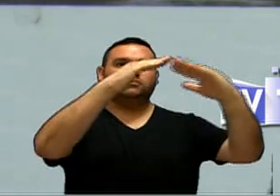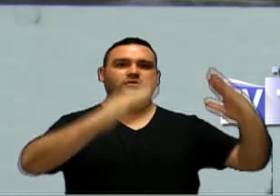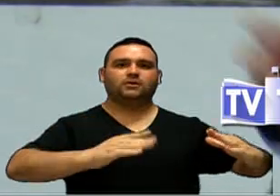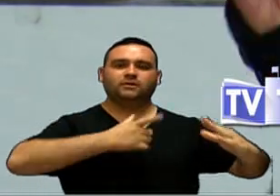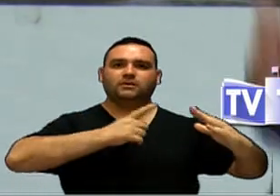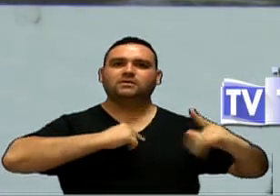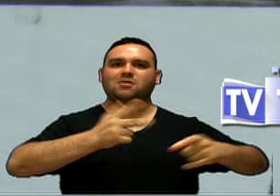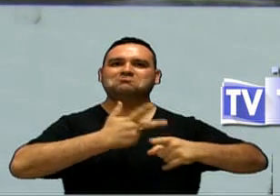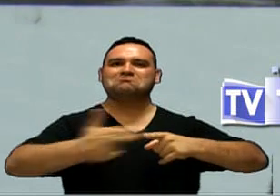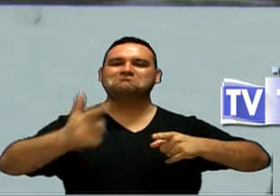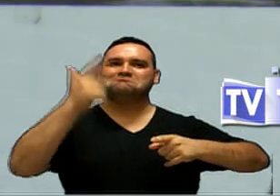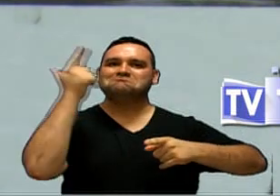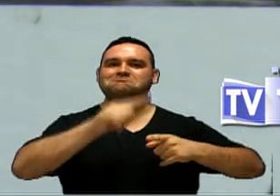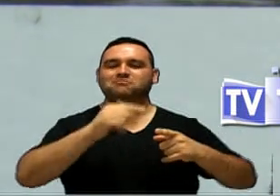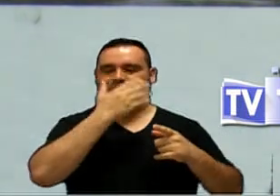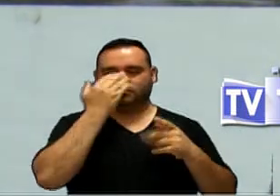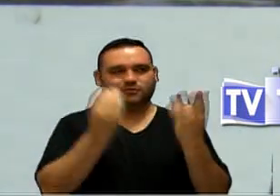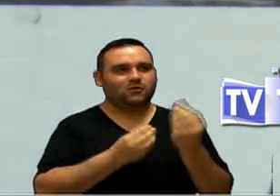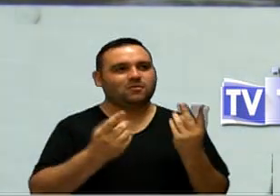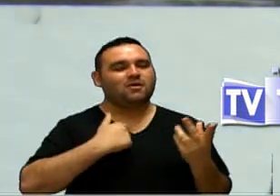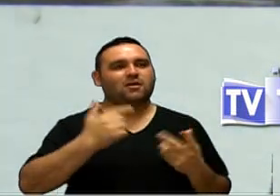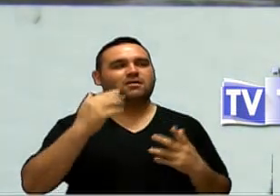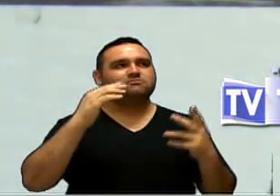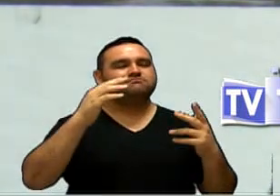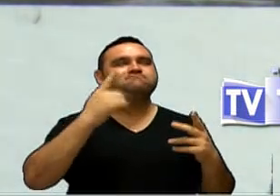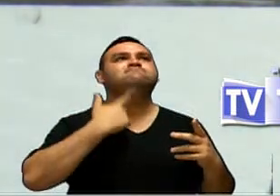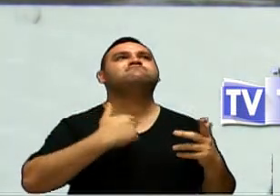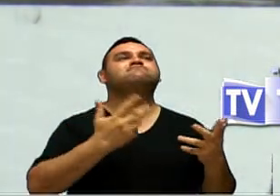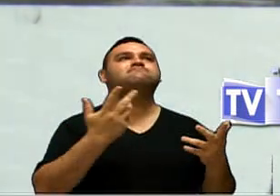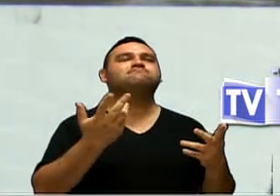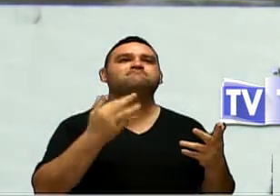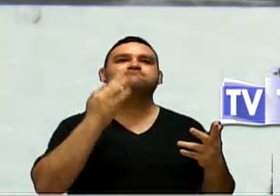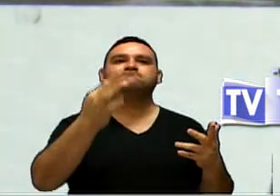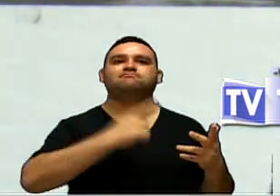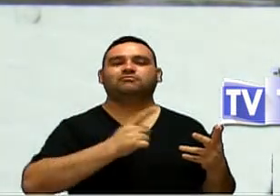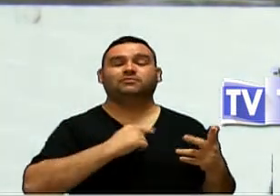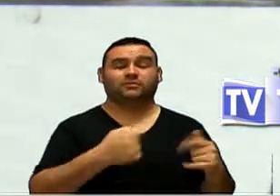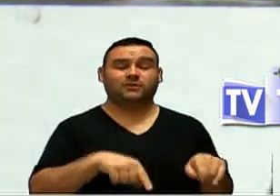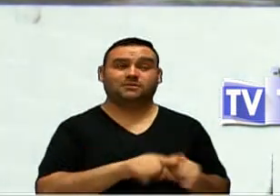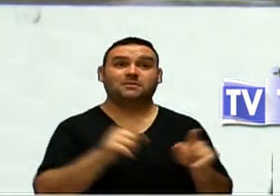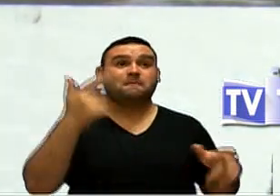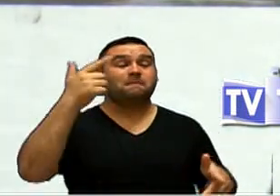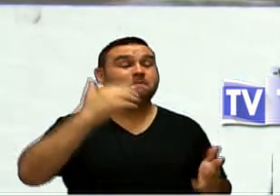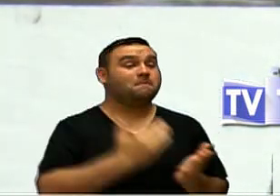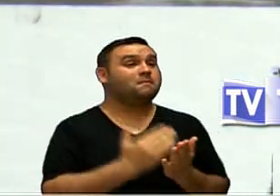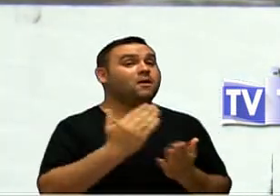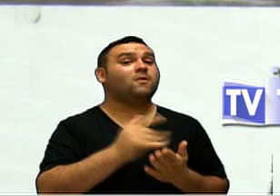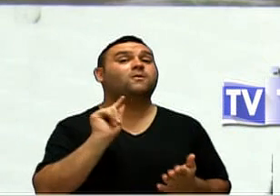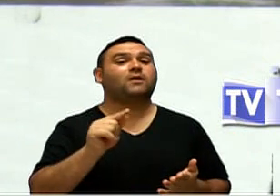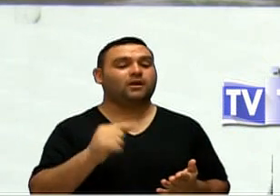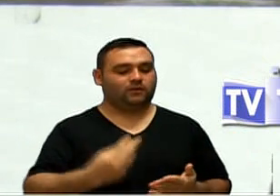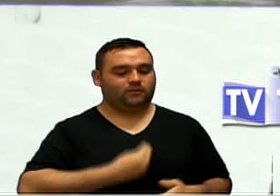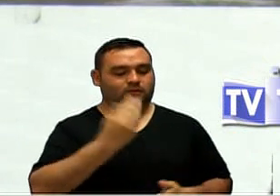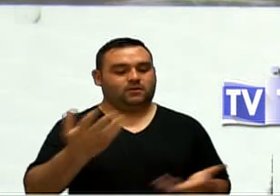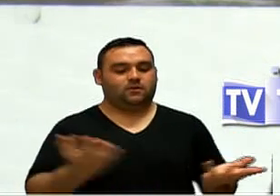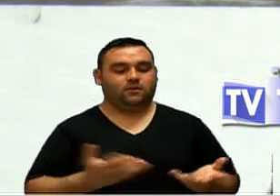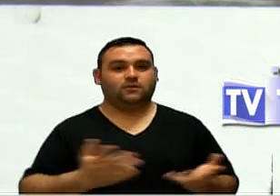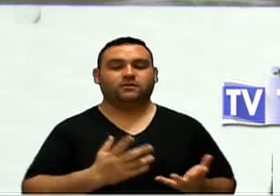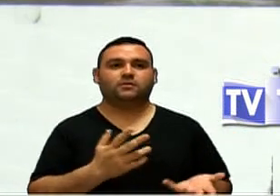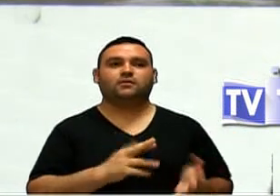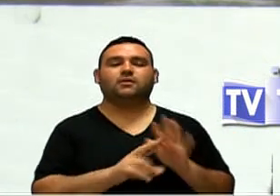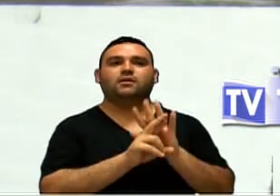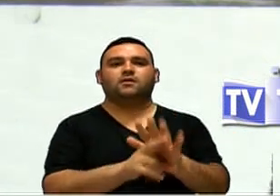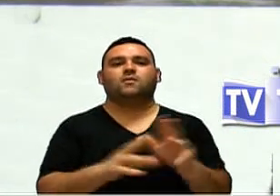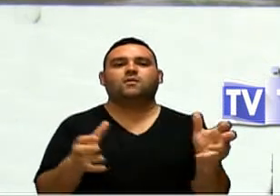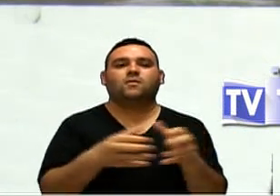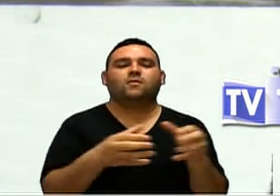ser campeão foi a realização de um sonho. Mas o sonho maior é poder estar aqui hoje, em nome da